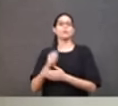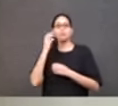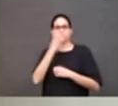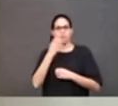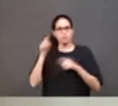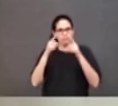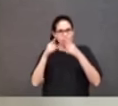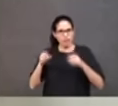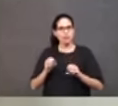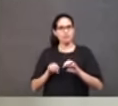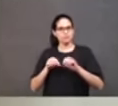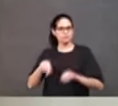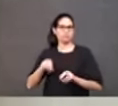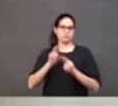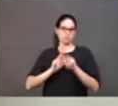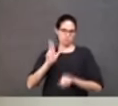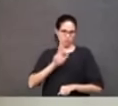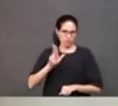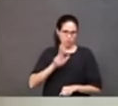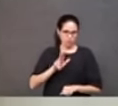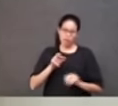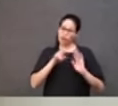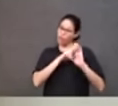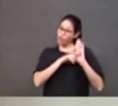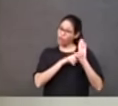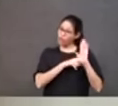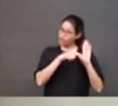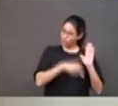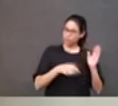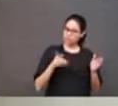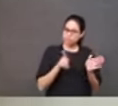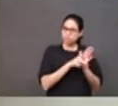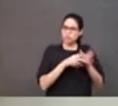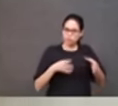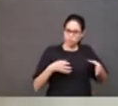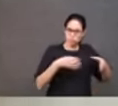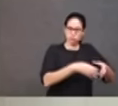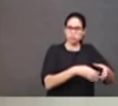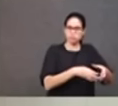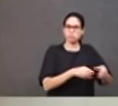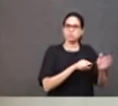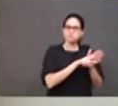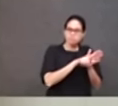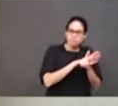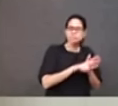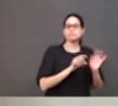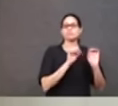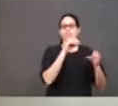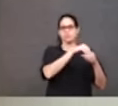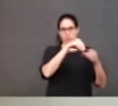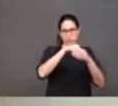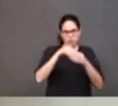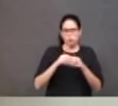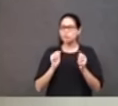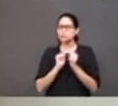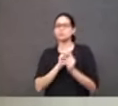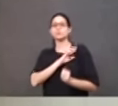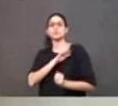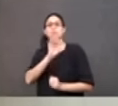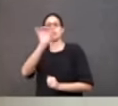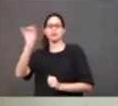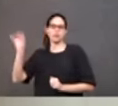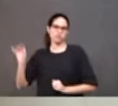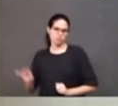Uberlândia. Todas as regras foram definidas pela Comissão Especial Eleitoral, juntamente com representantes de todas as chapas. O debate também é